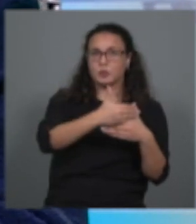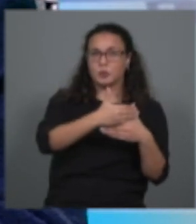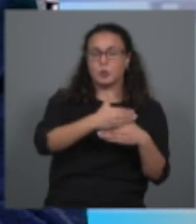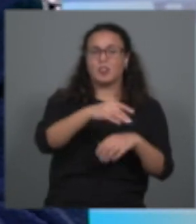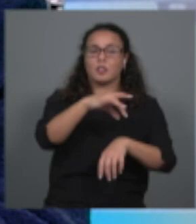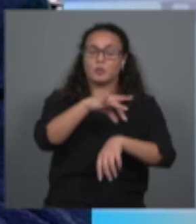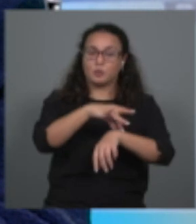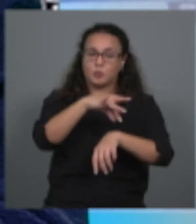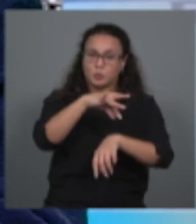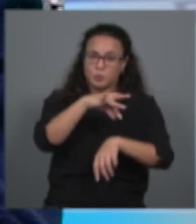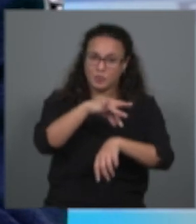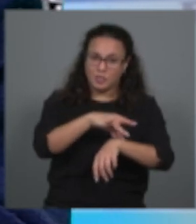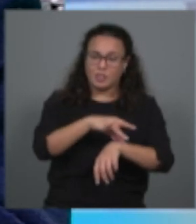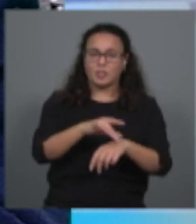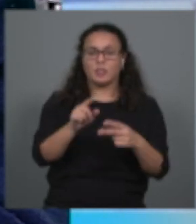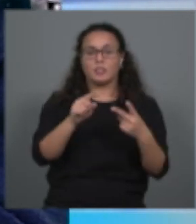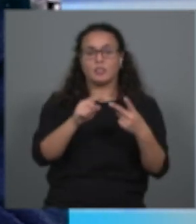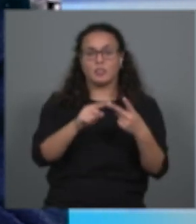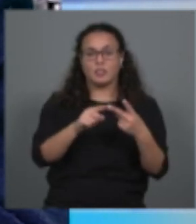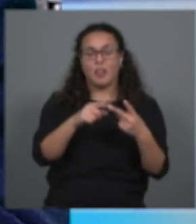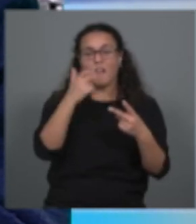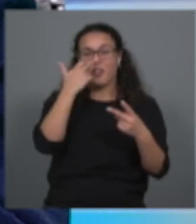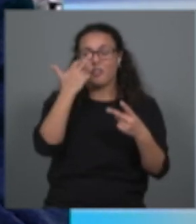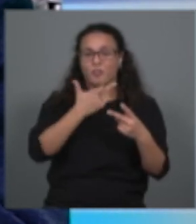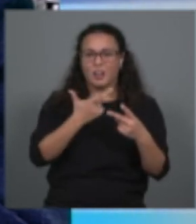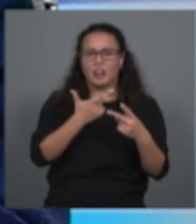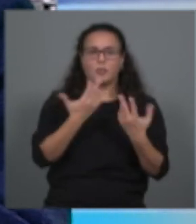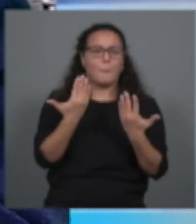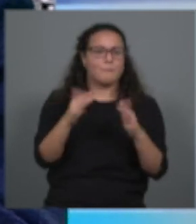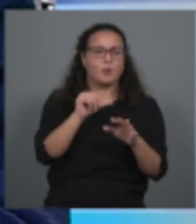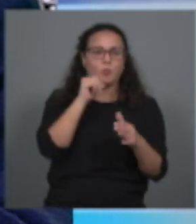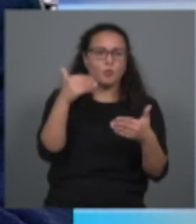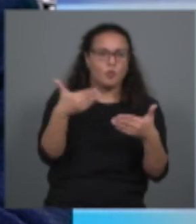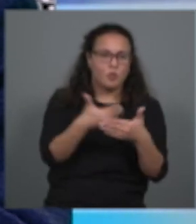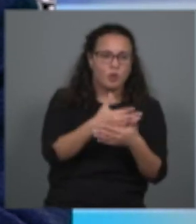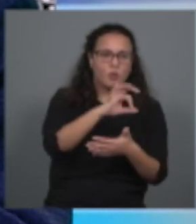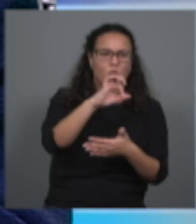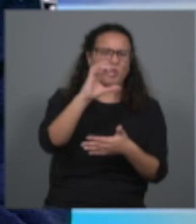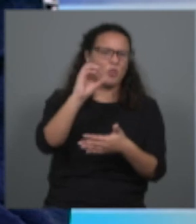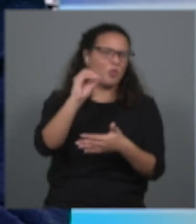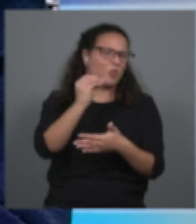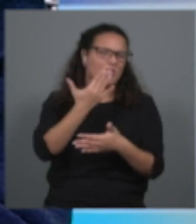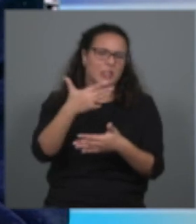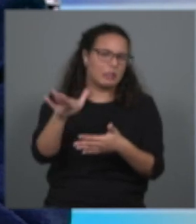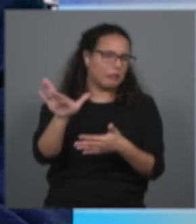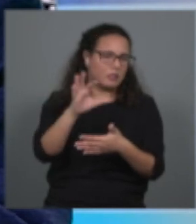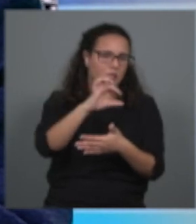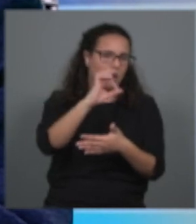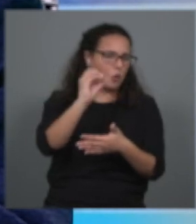doente, frágil, e afinal foi morrer com 80 e muitos. Mas depois,